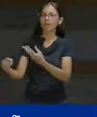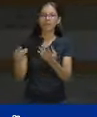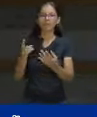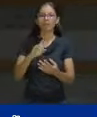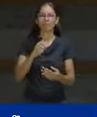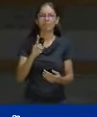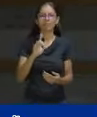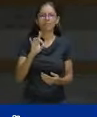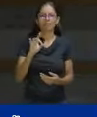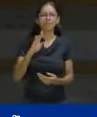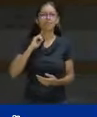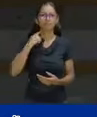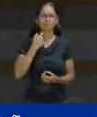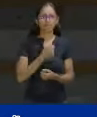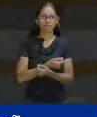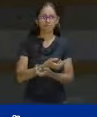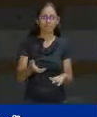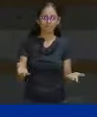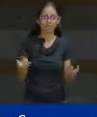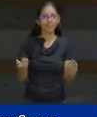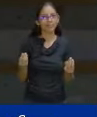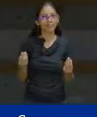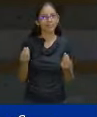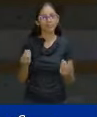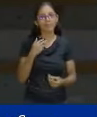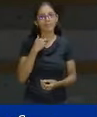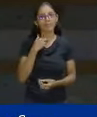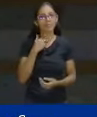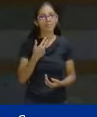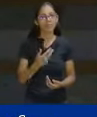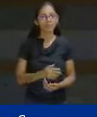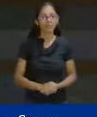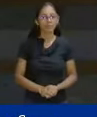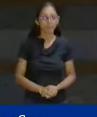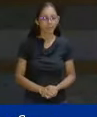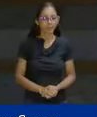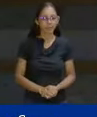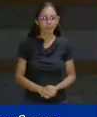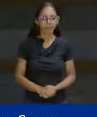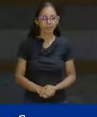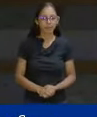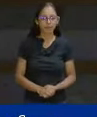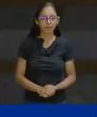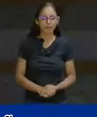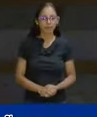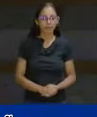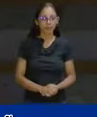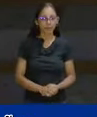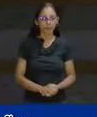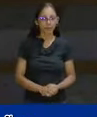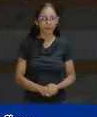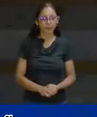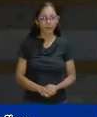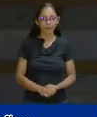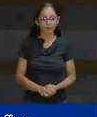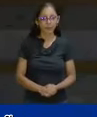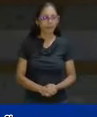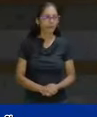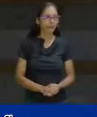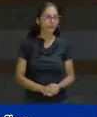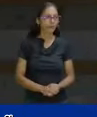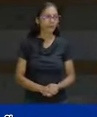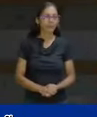e ganhar ali um desavisado no dia da eleição. Mas essa reflexão eu vou fazer, foi muito bom ouvir a doutora Sara nas suas